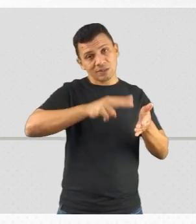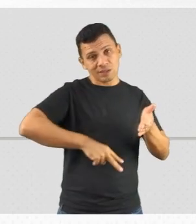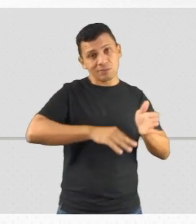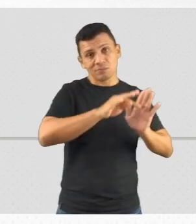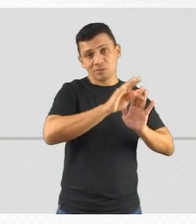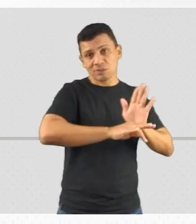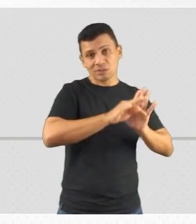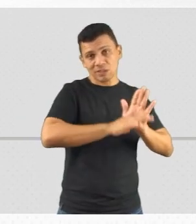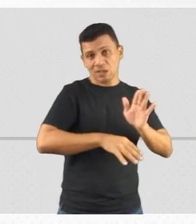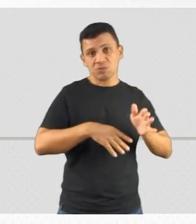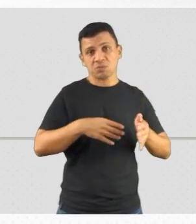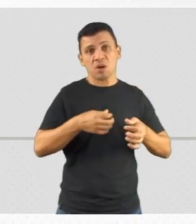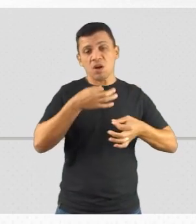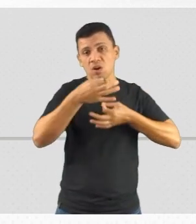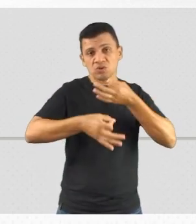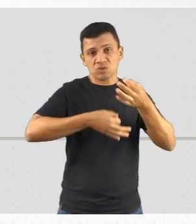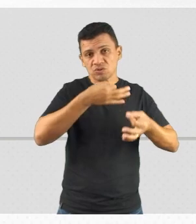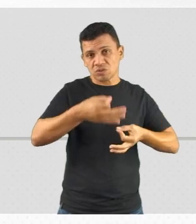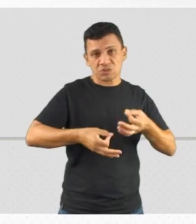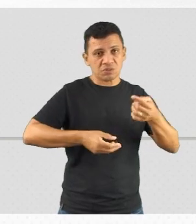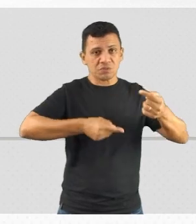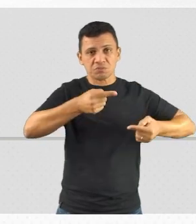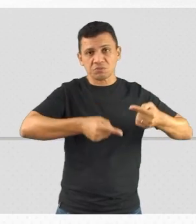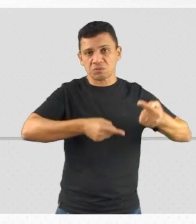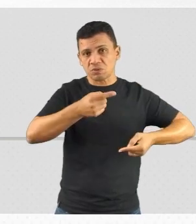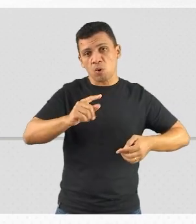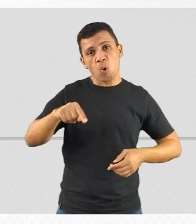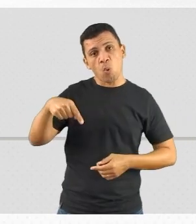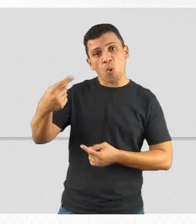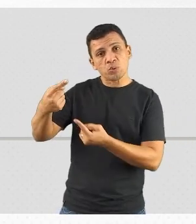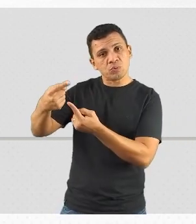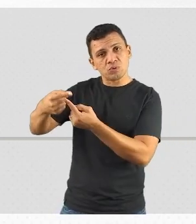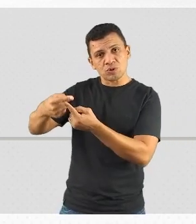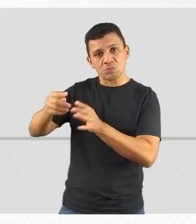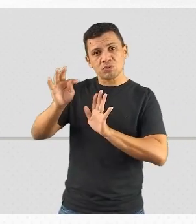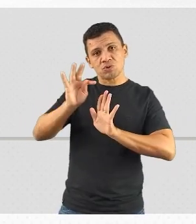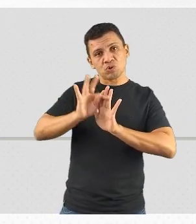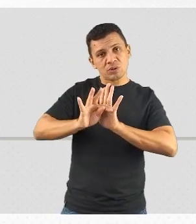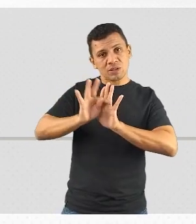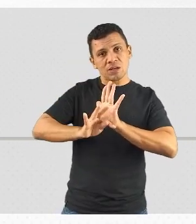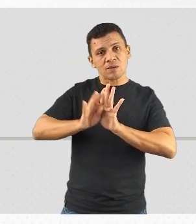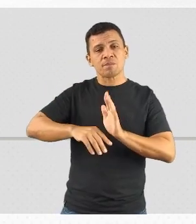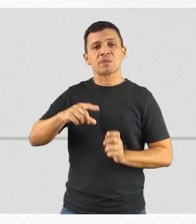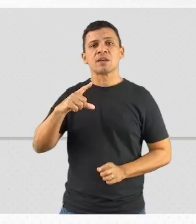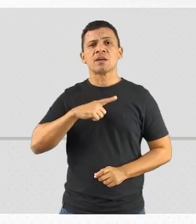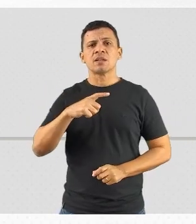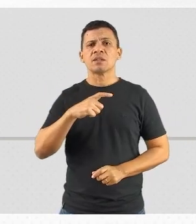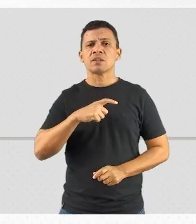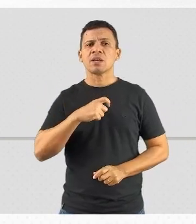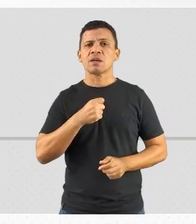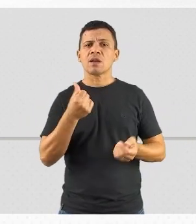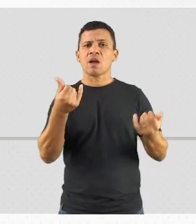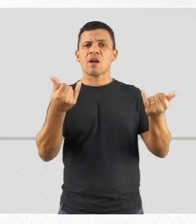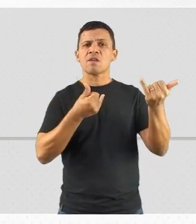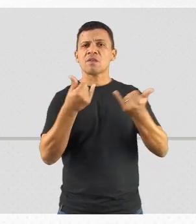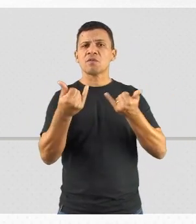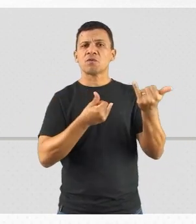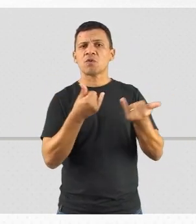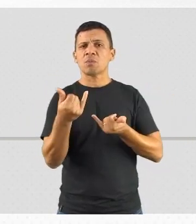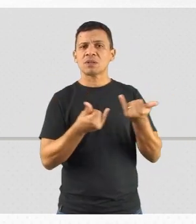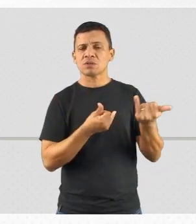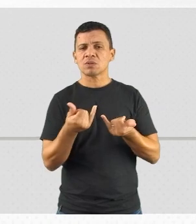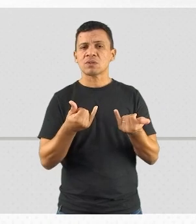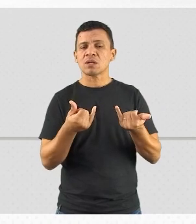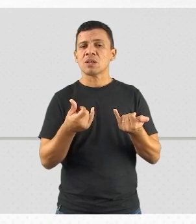seja texto dissertativo, argumentativo ou outros tipos de textos, a gente tem informações que não está